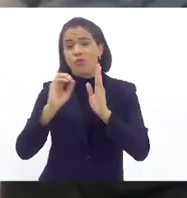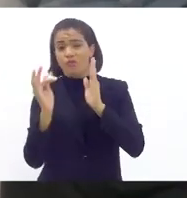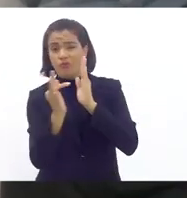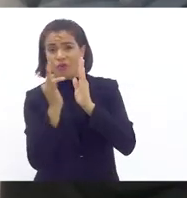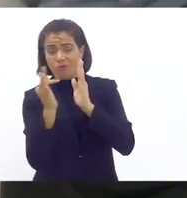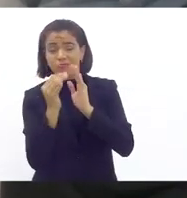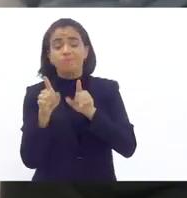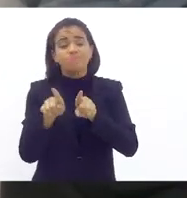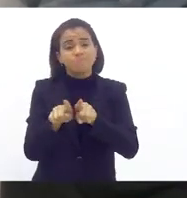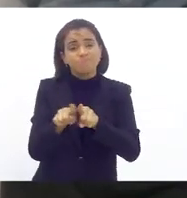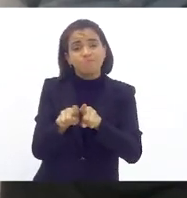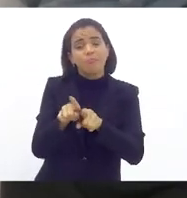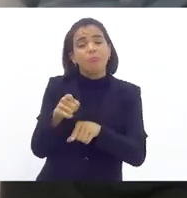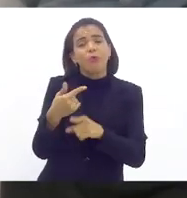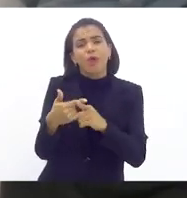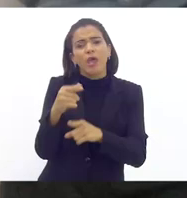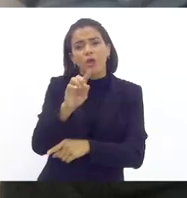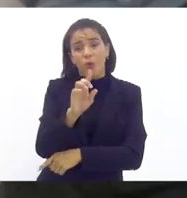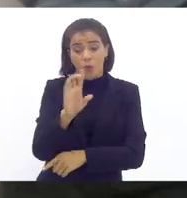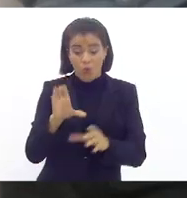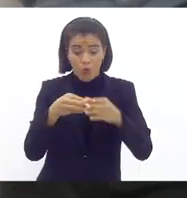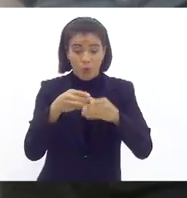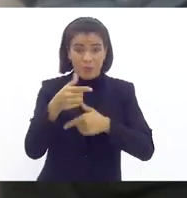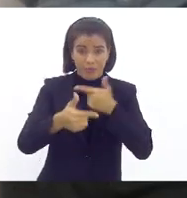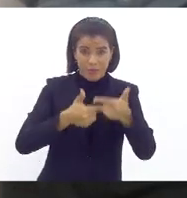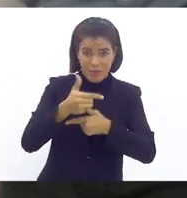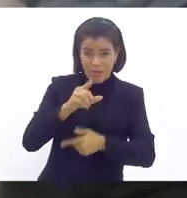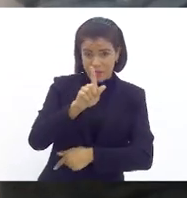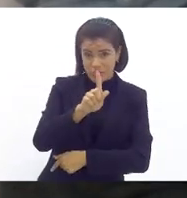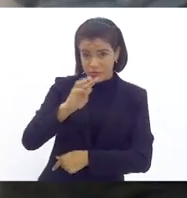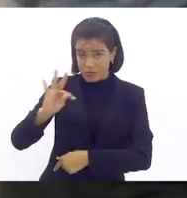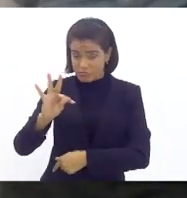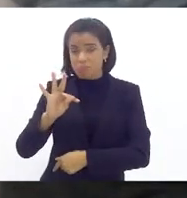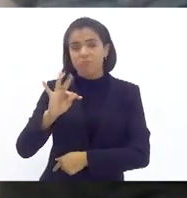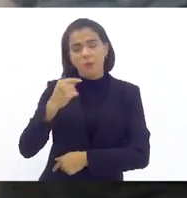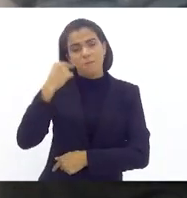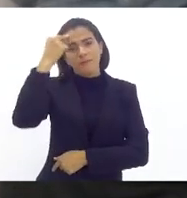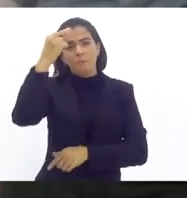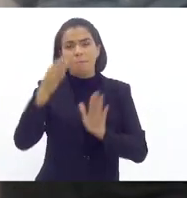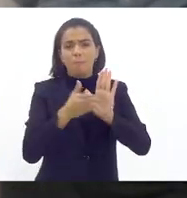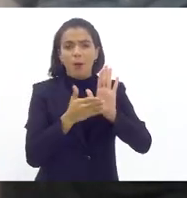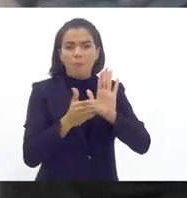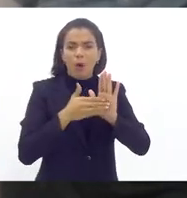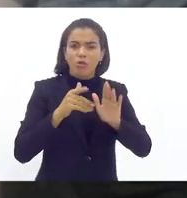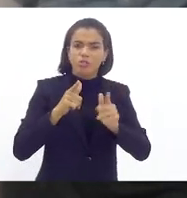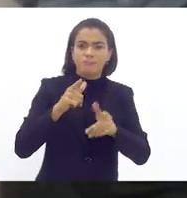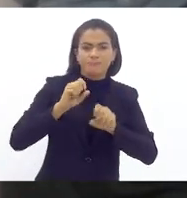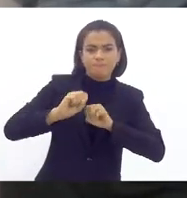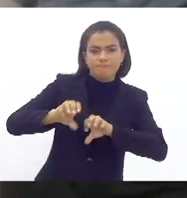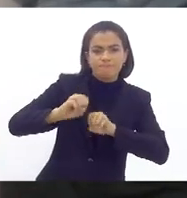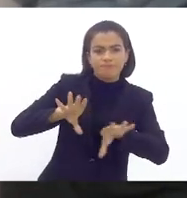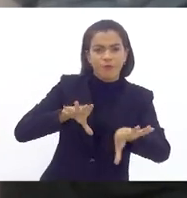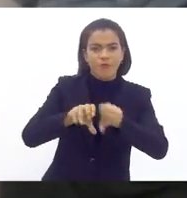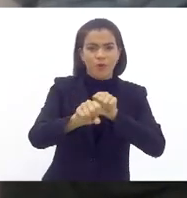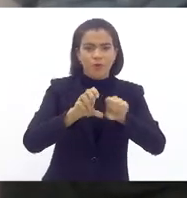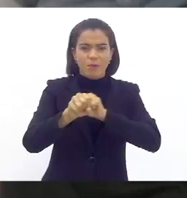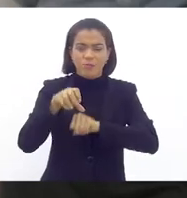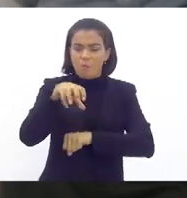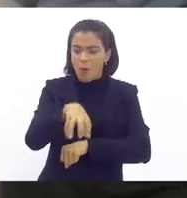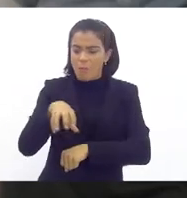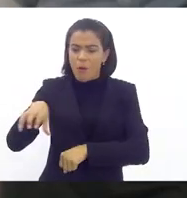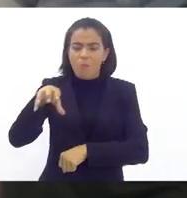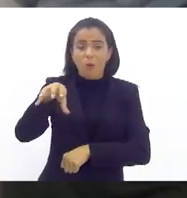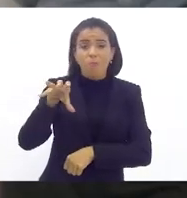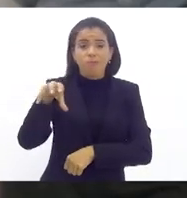o GT vem pensando propostas de formações, formações externas, formações em territórios, em